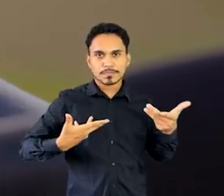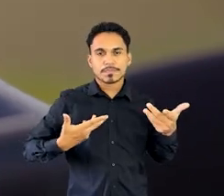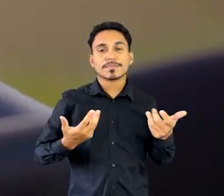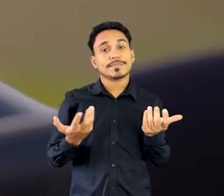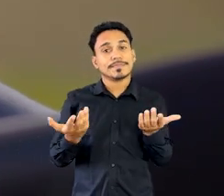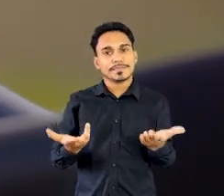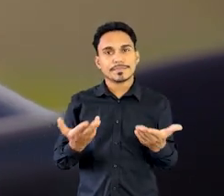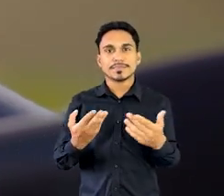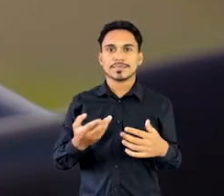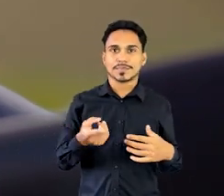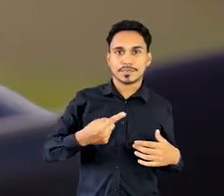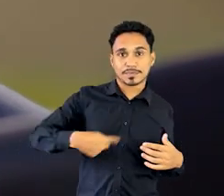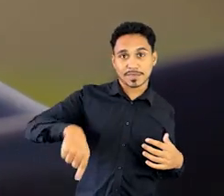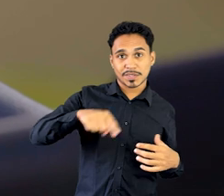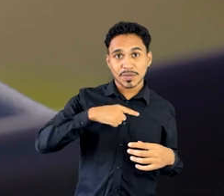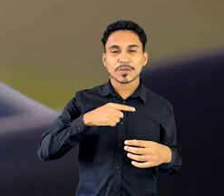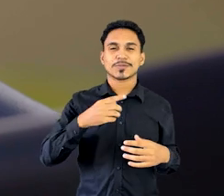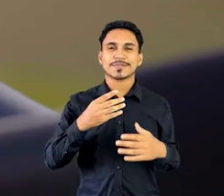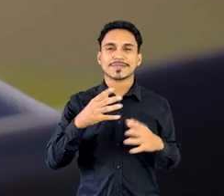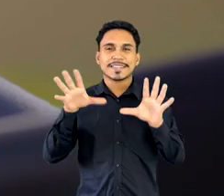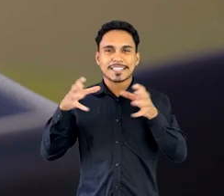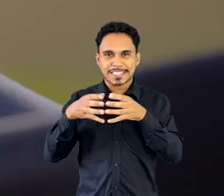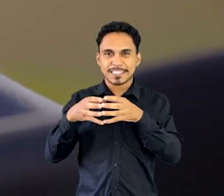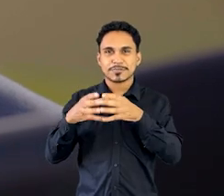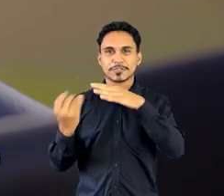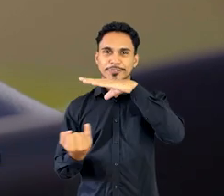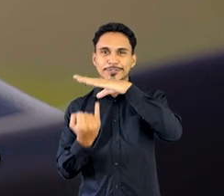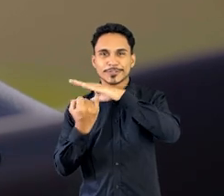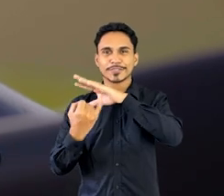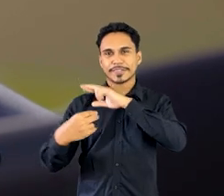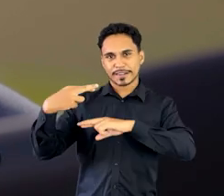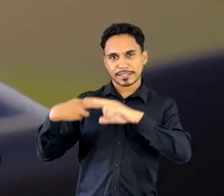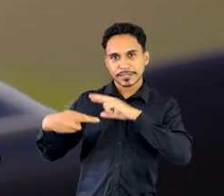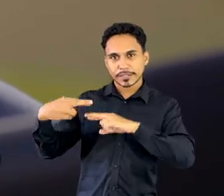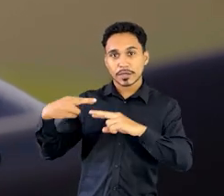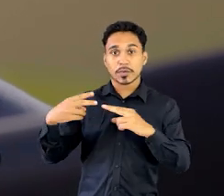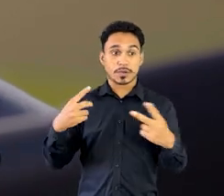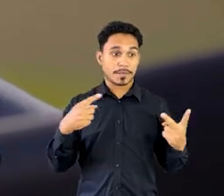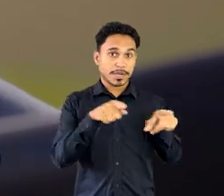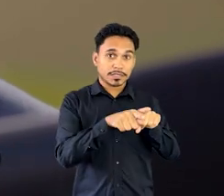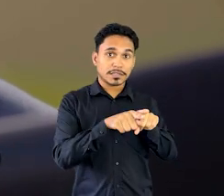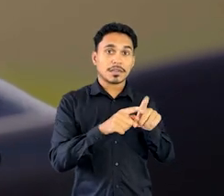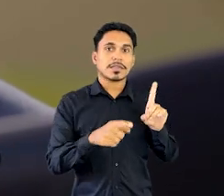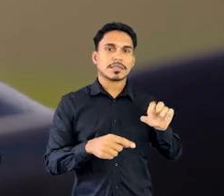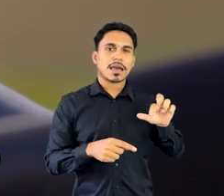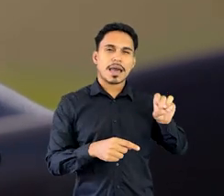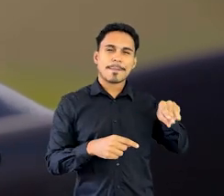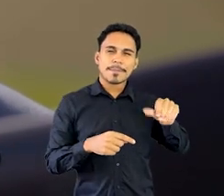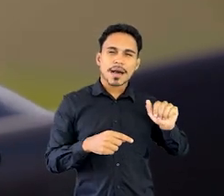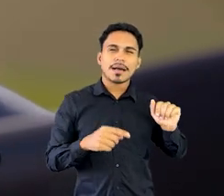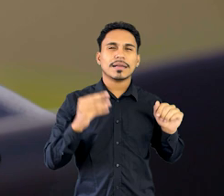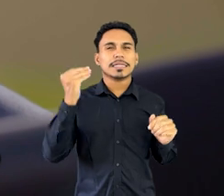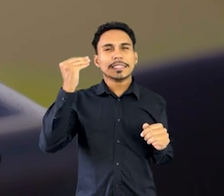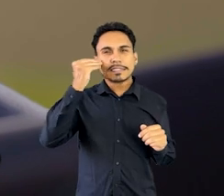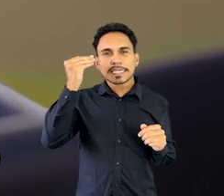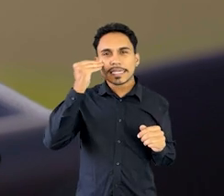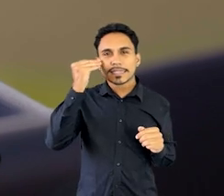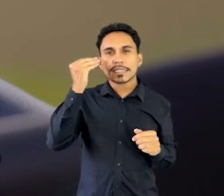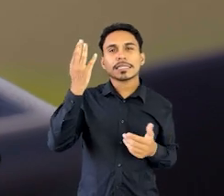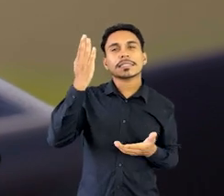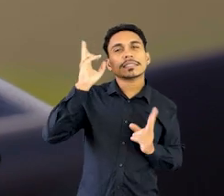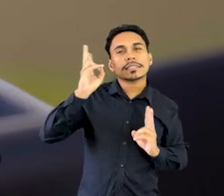como diretor executivo Diretoria de relações institucionais a gente junto com o apoio da Dharma né Eh a gente tenta traçar esses